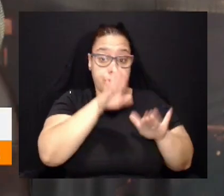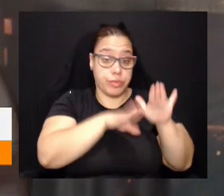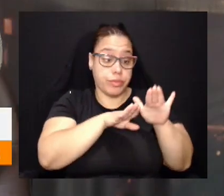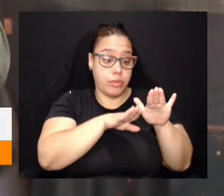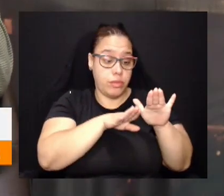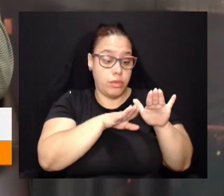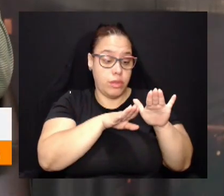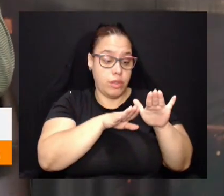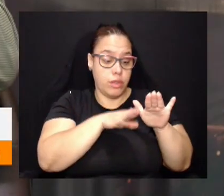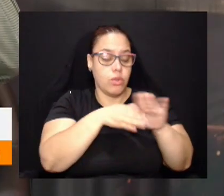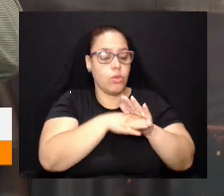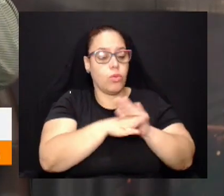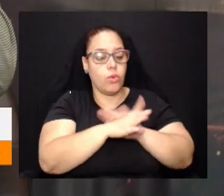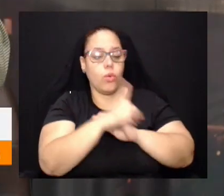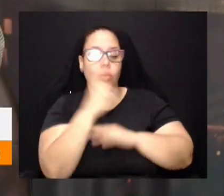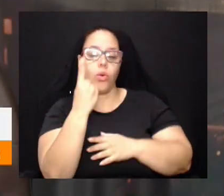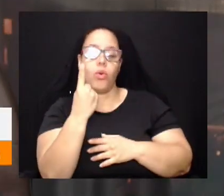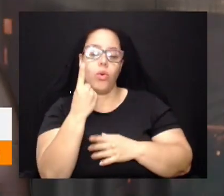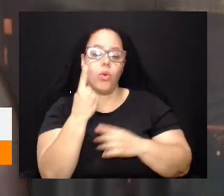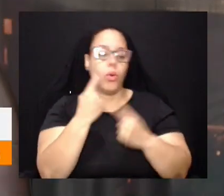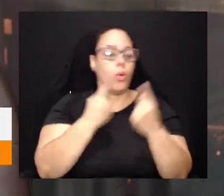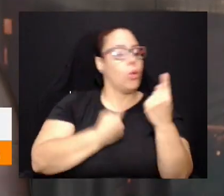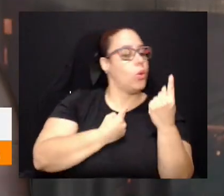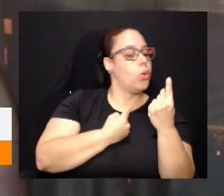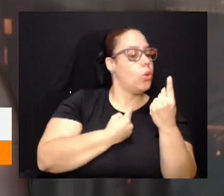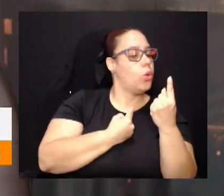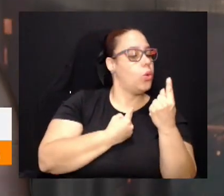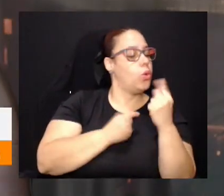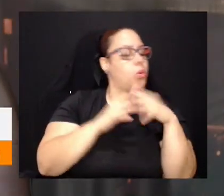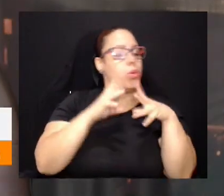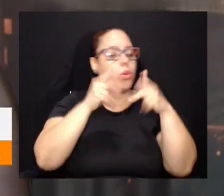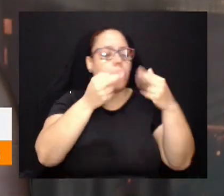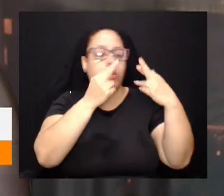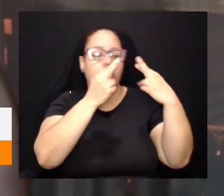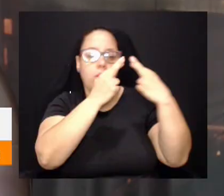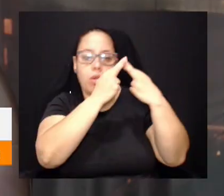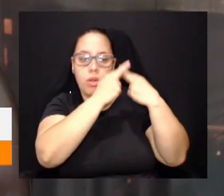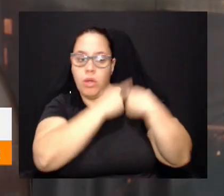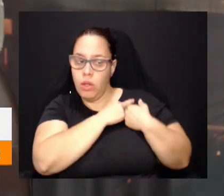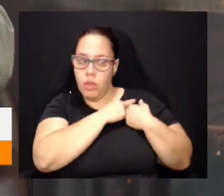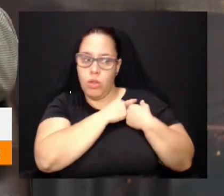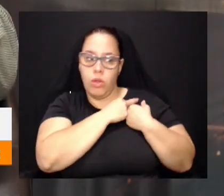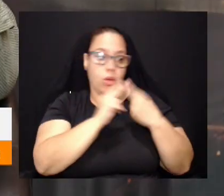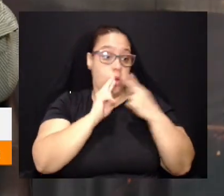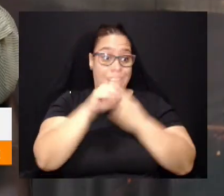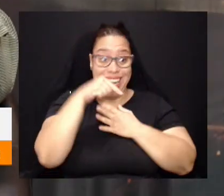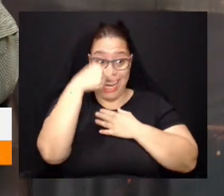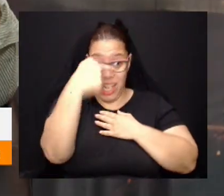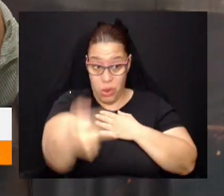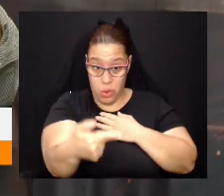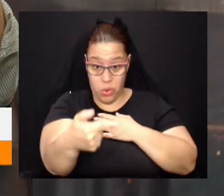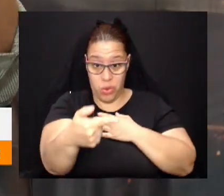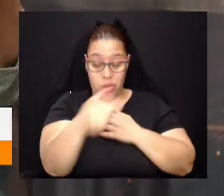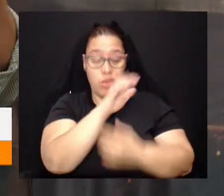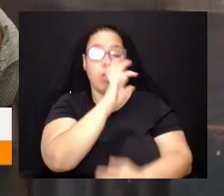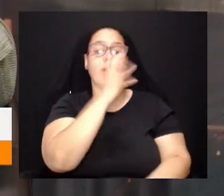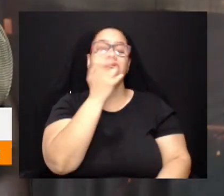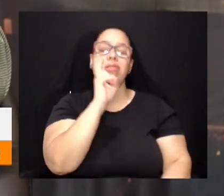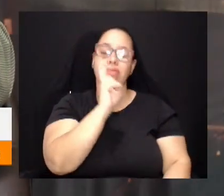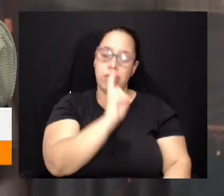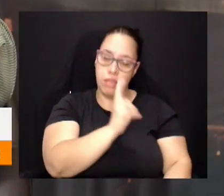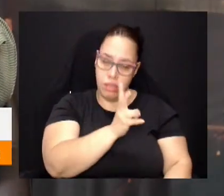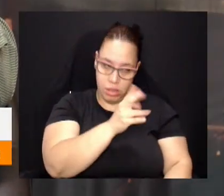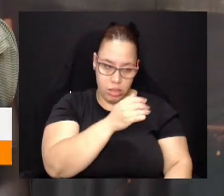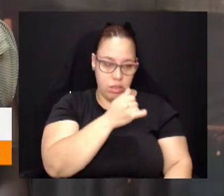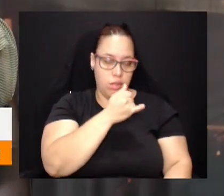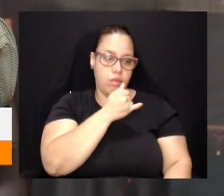Se uma das pessoas coloca toda a responsabilidade do relacionamento na outra, e isso acontece com frequência, infelizmente,